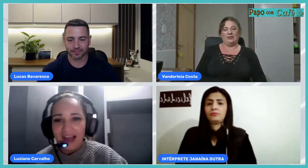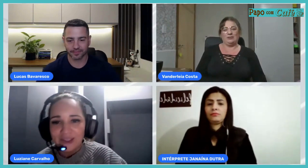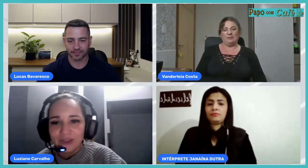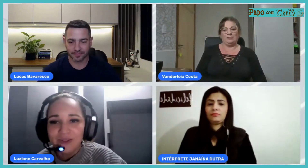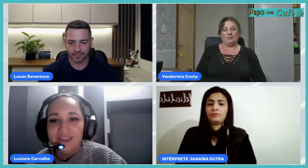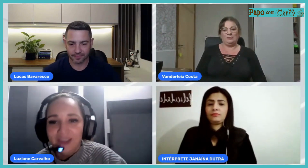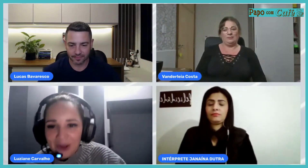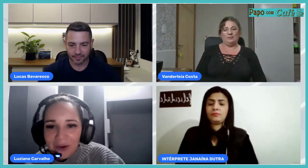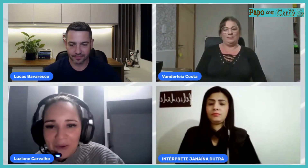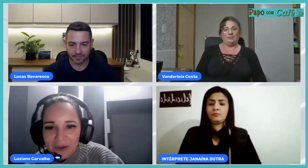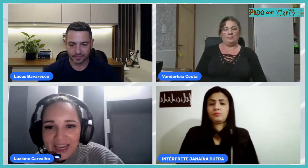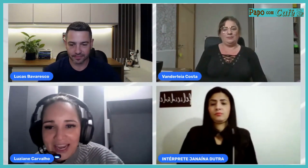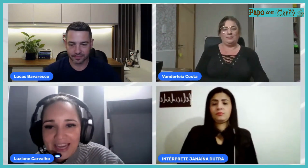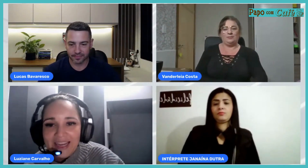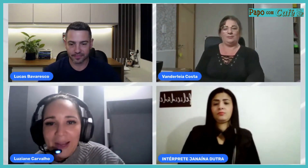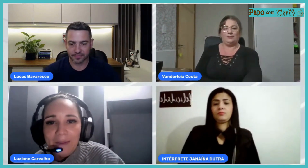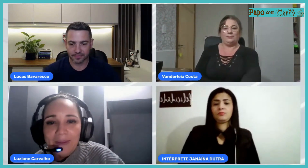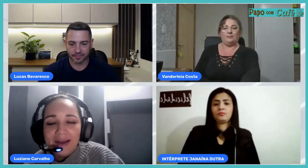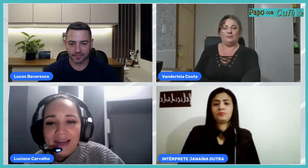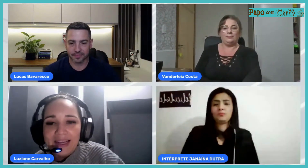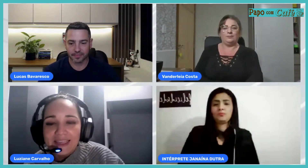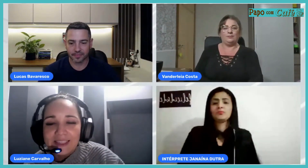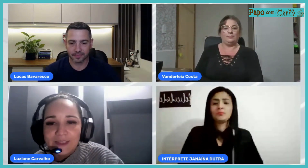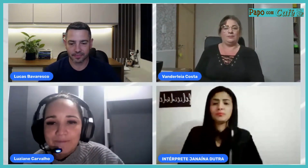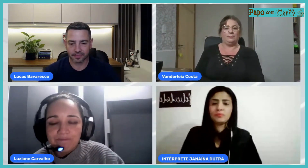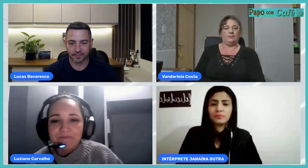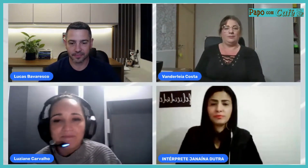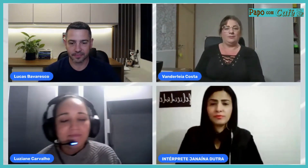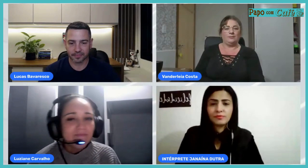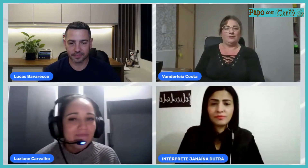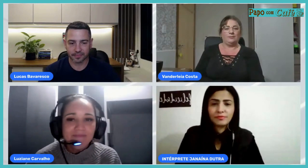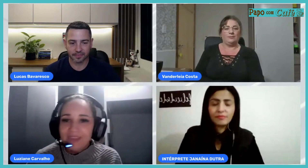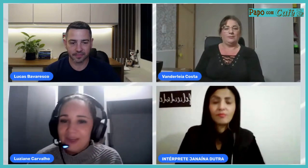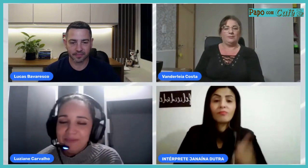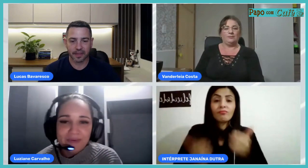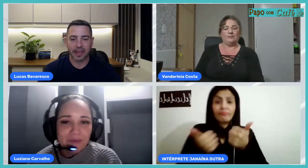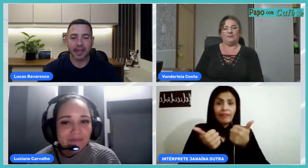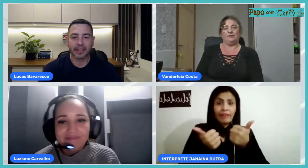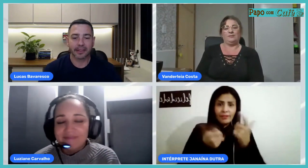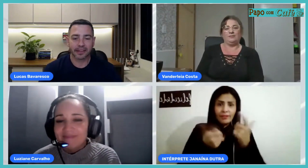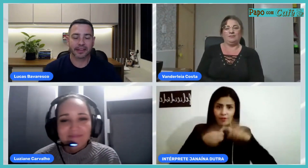último caso, ok, mas